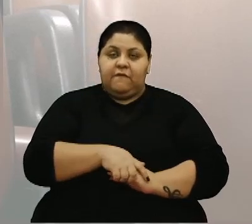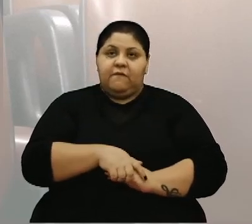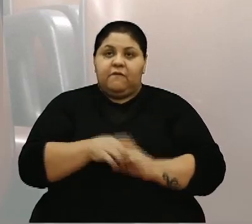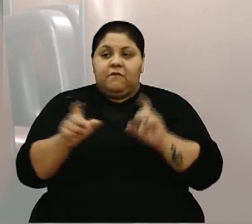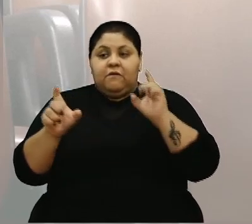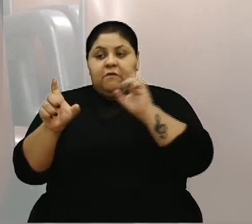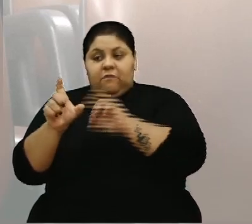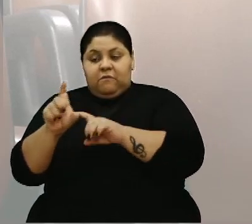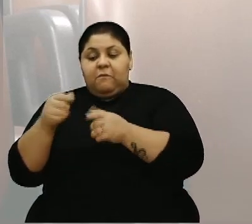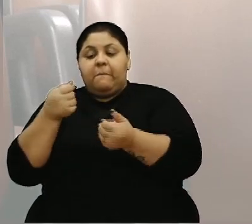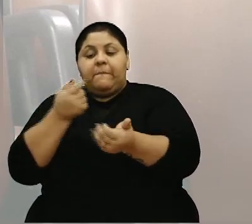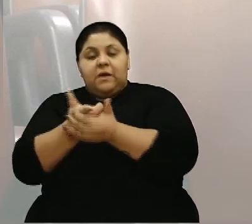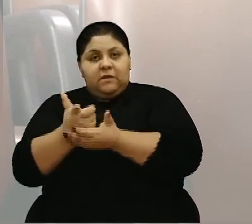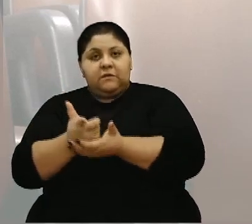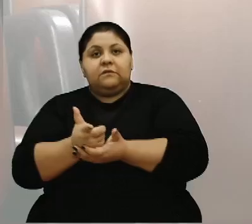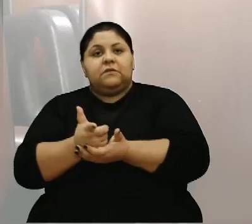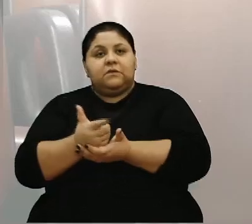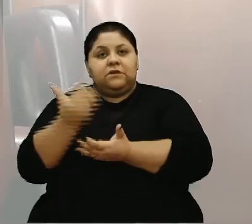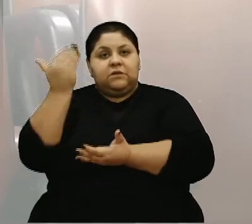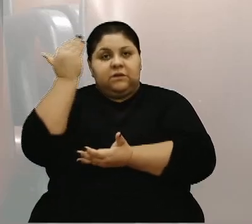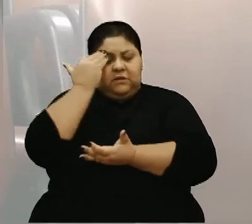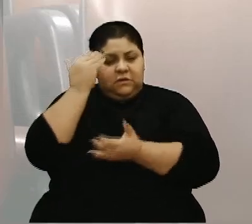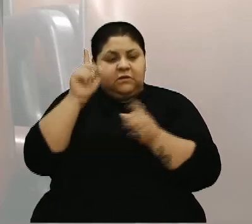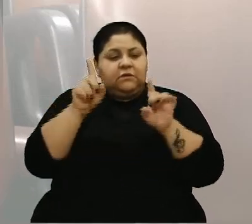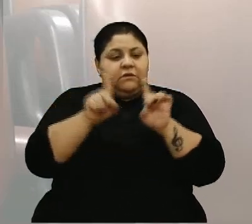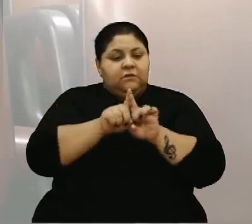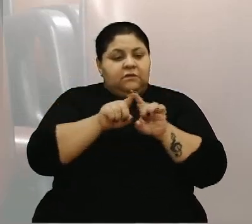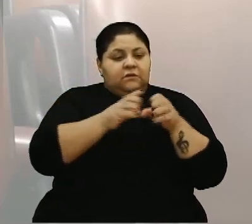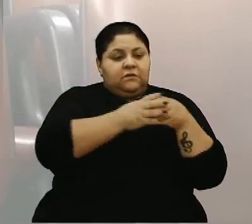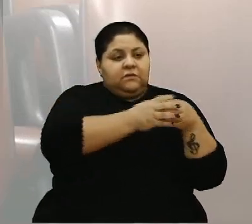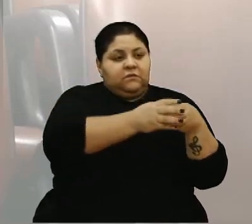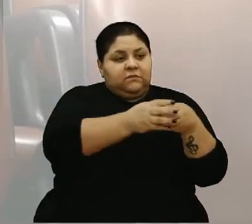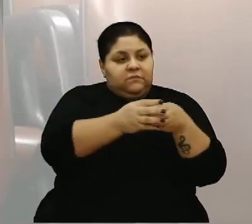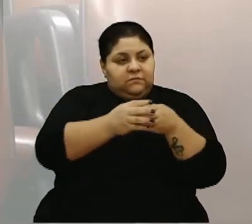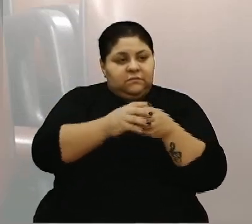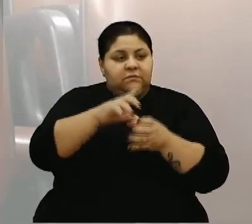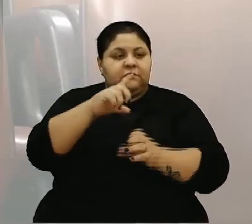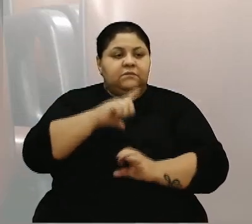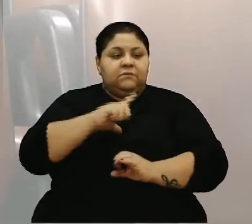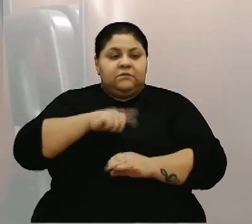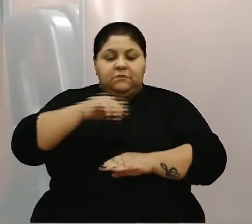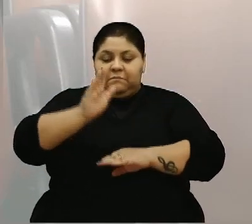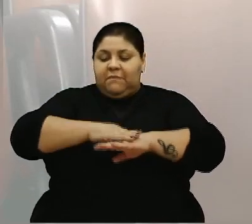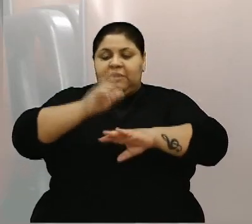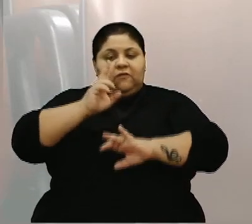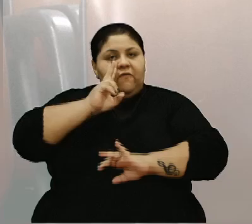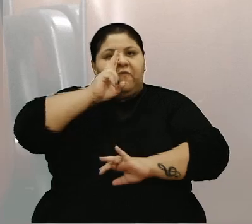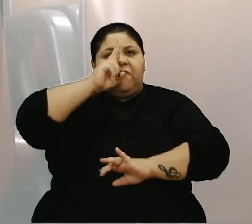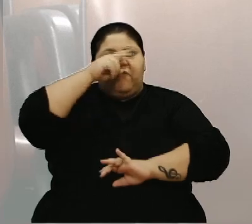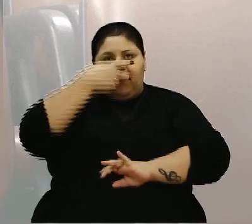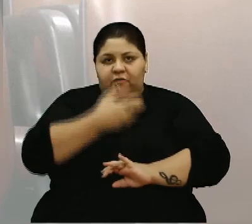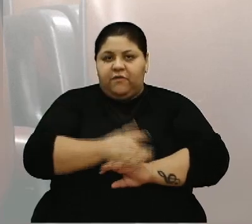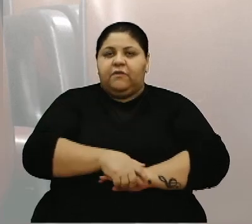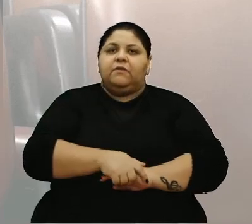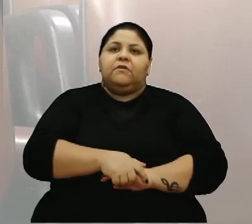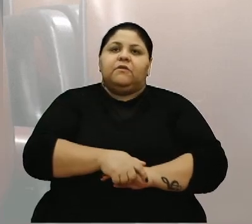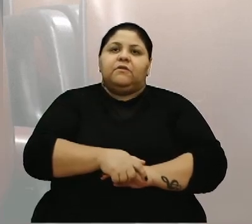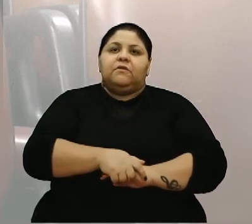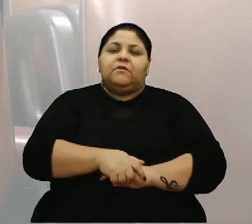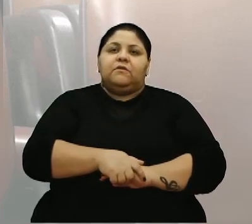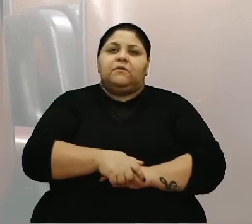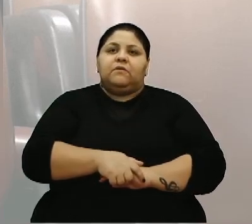para pagar, e entendo também que esse setor tem que ficar ainda mais fortalecido. Achar meios que